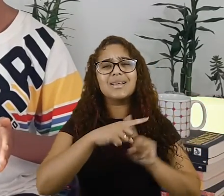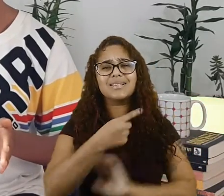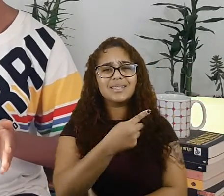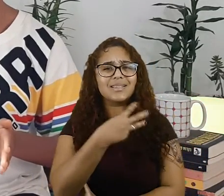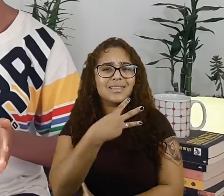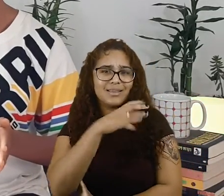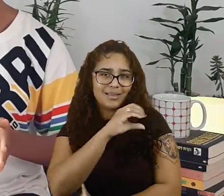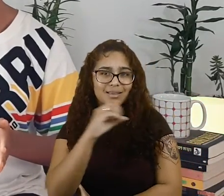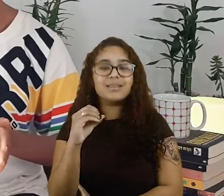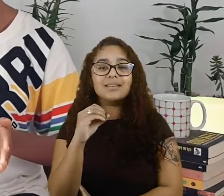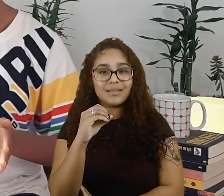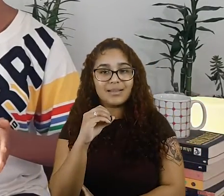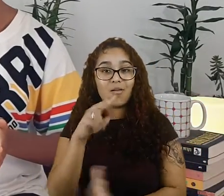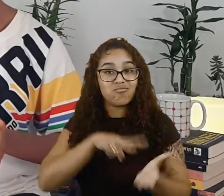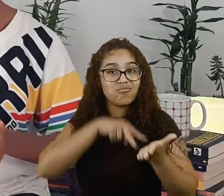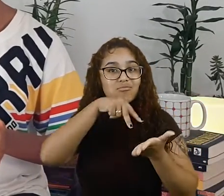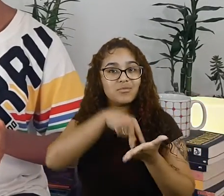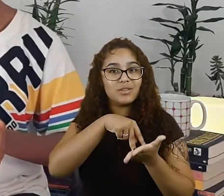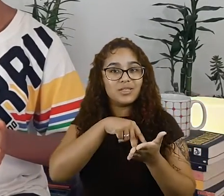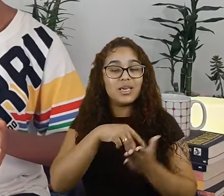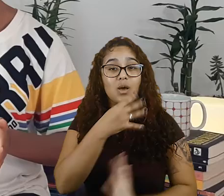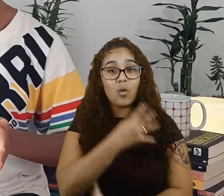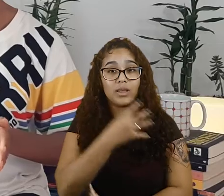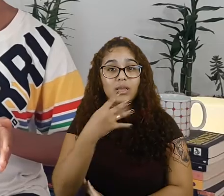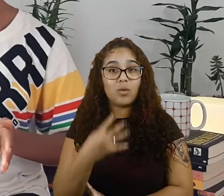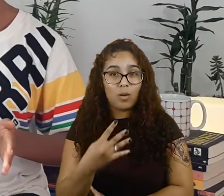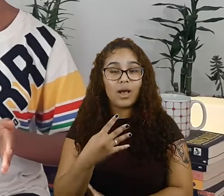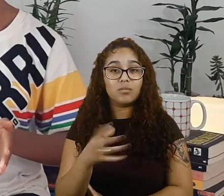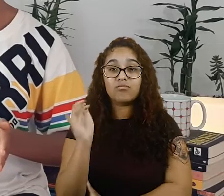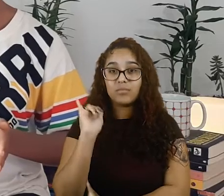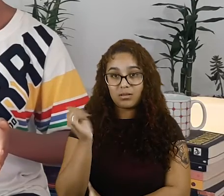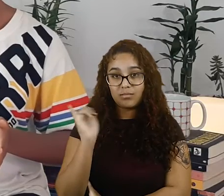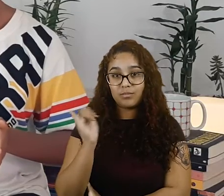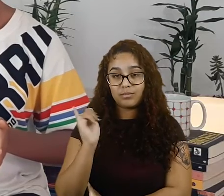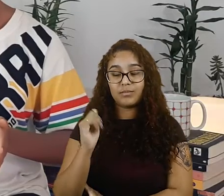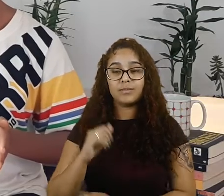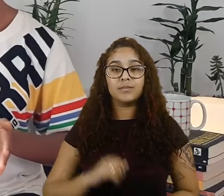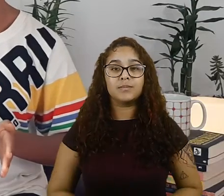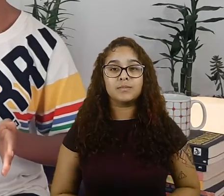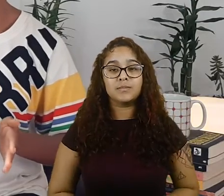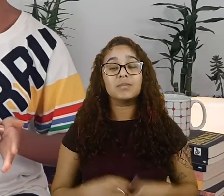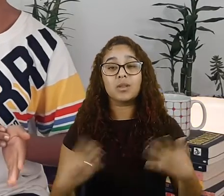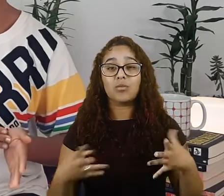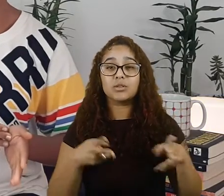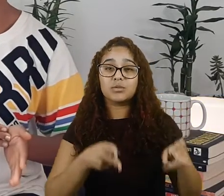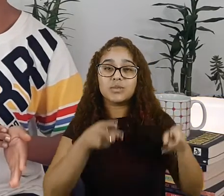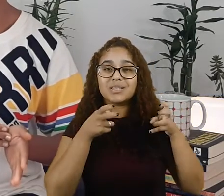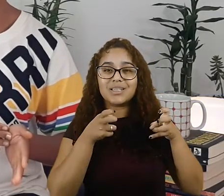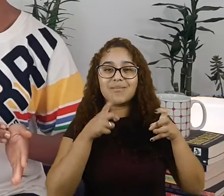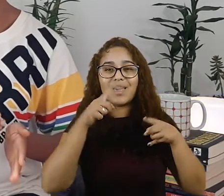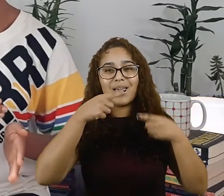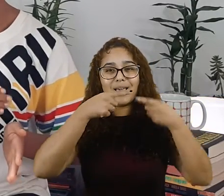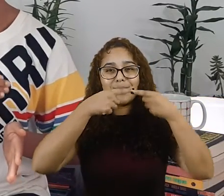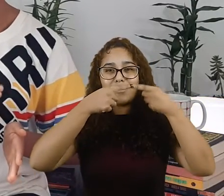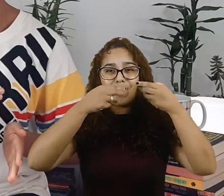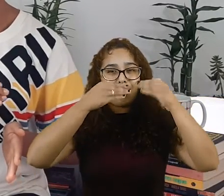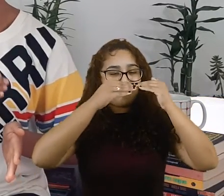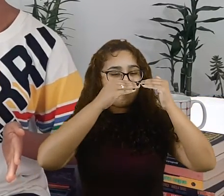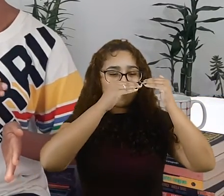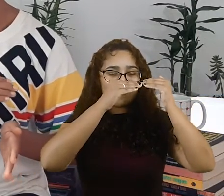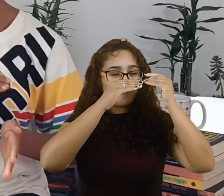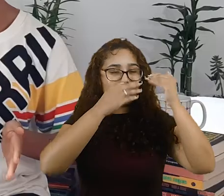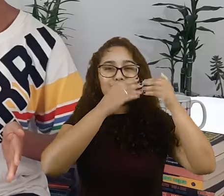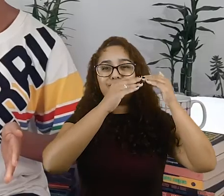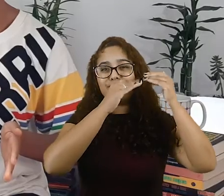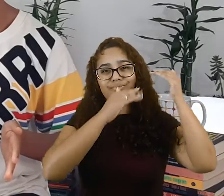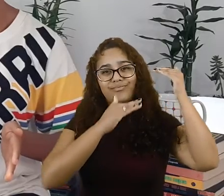mais de 130 vezes como protagonistas e 44 vezes como narradoras. O que a gente vê é